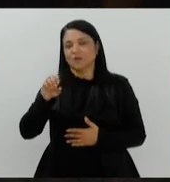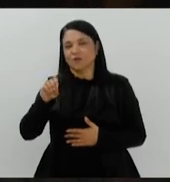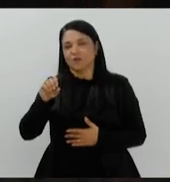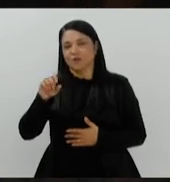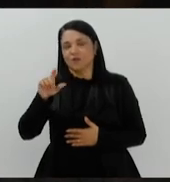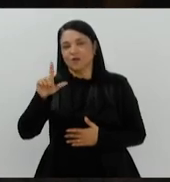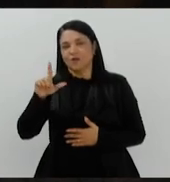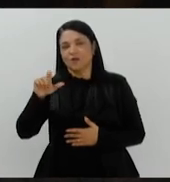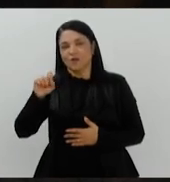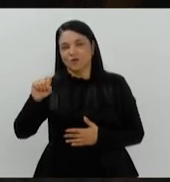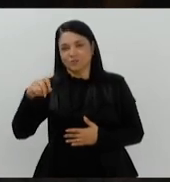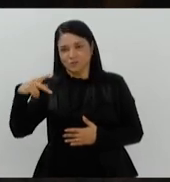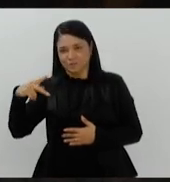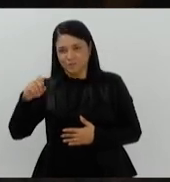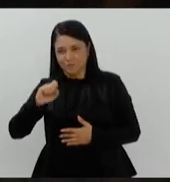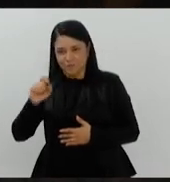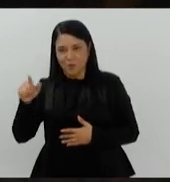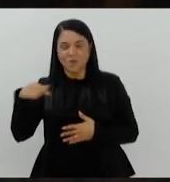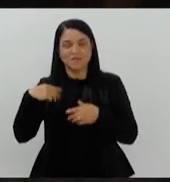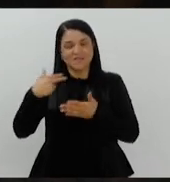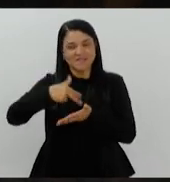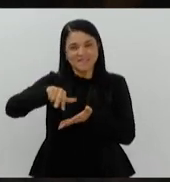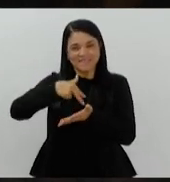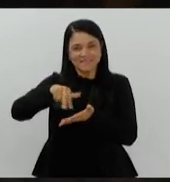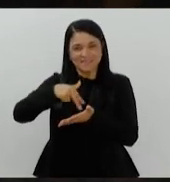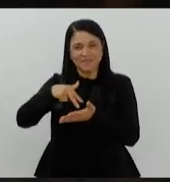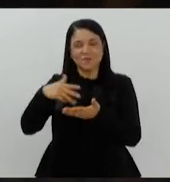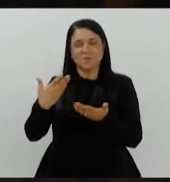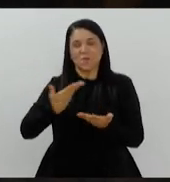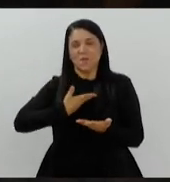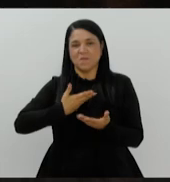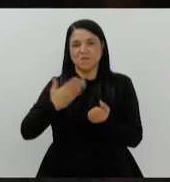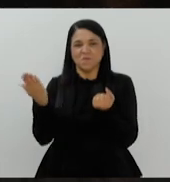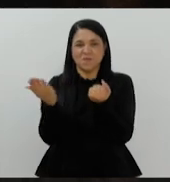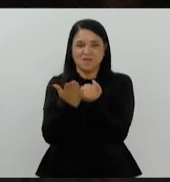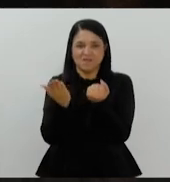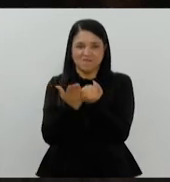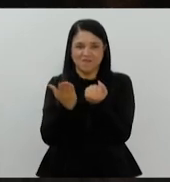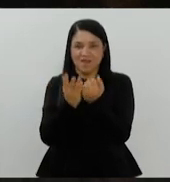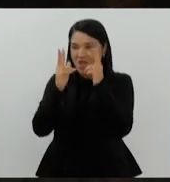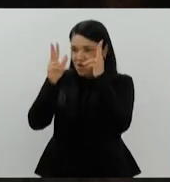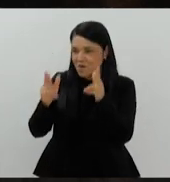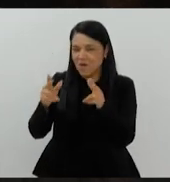Samuel Malafaia. Como Davi dançava, né? É muito bom.